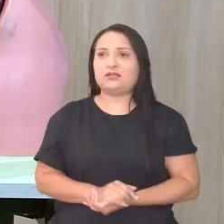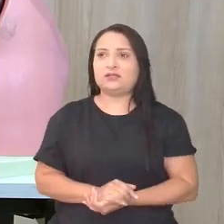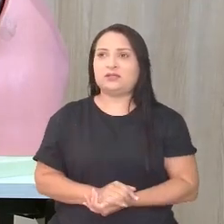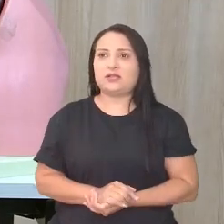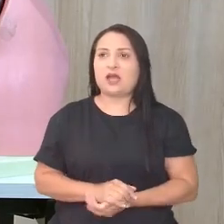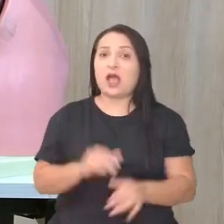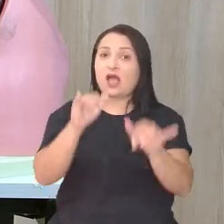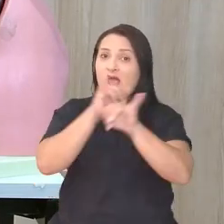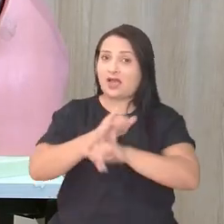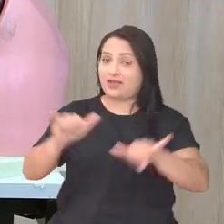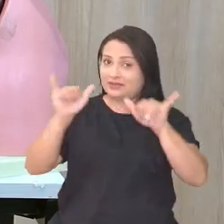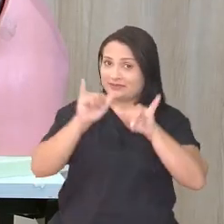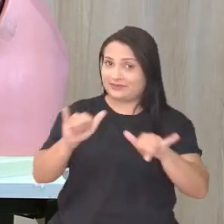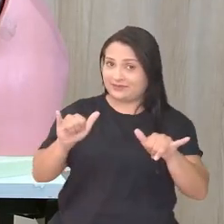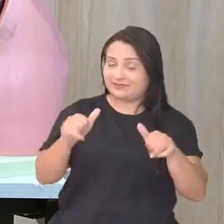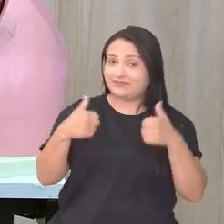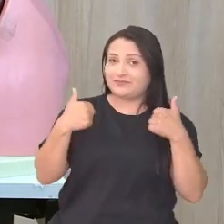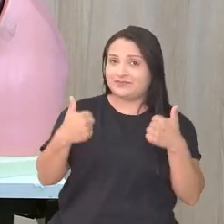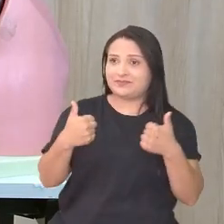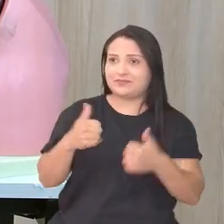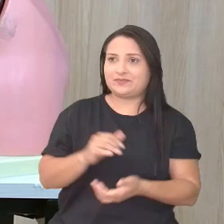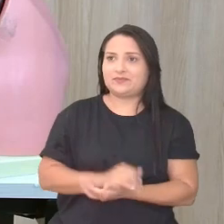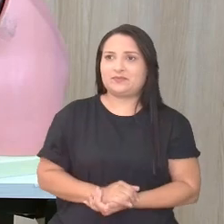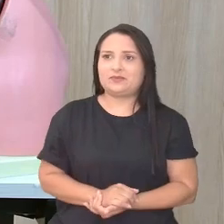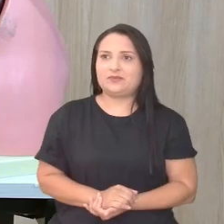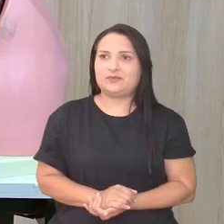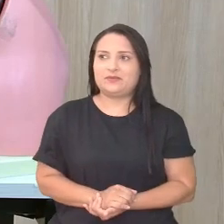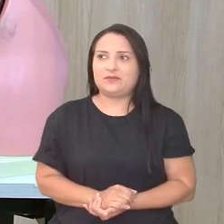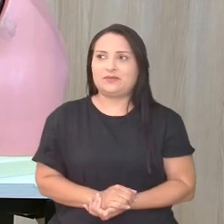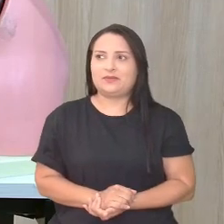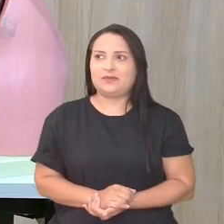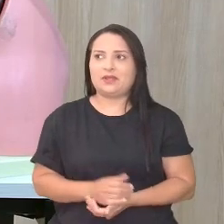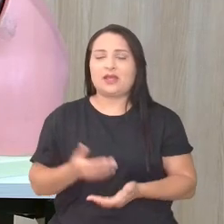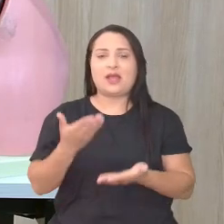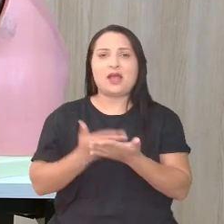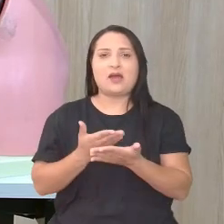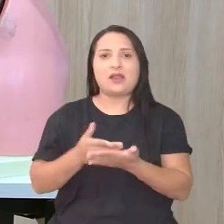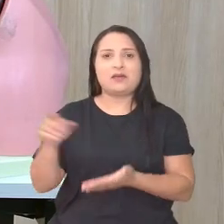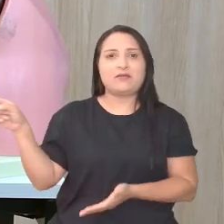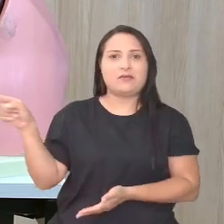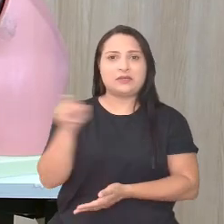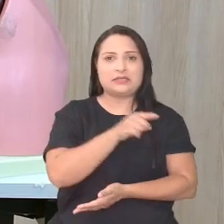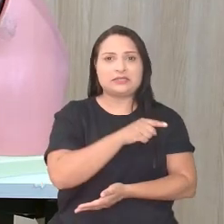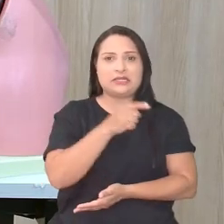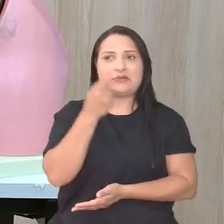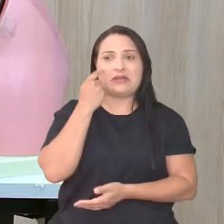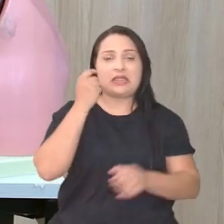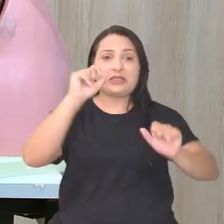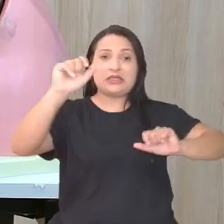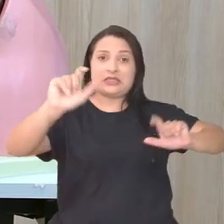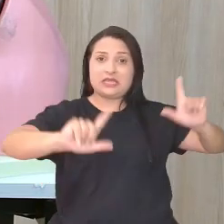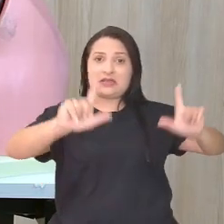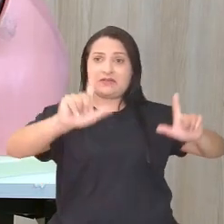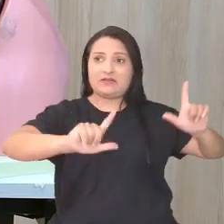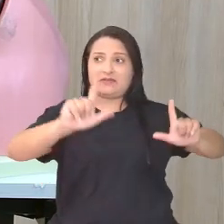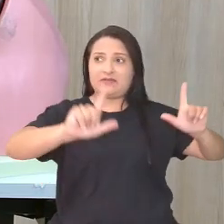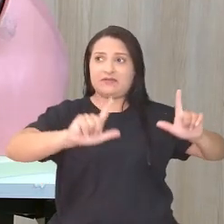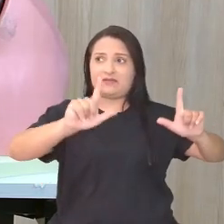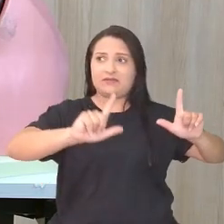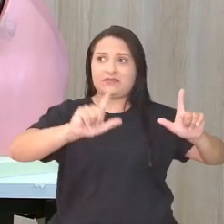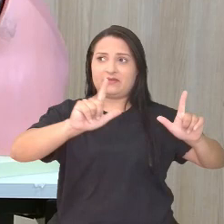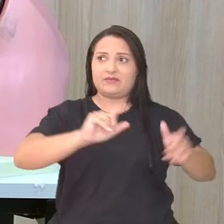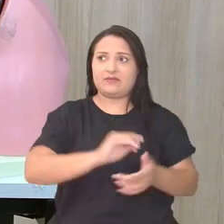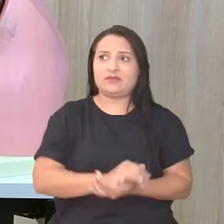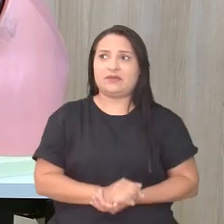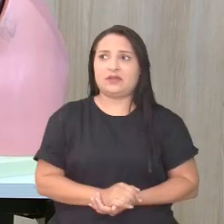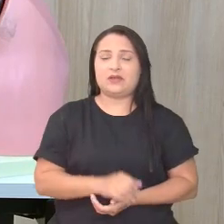alguns avisos, né? E na questão aí de avisos, essa aula que vocês estão podendo ver pela TV, vocês podem ver também,